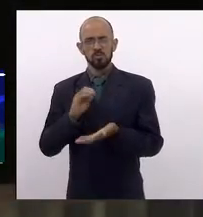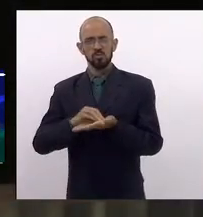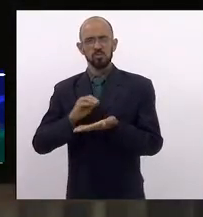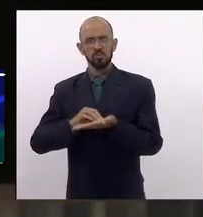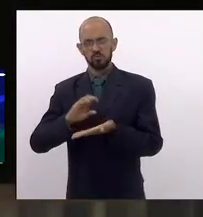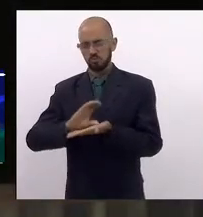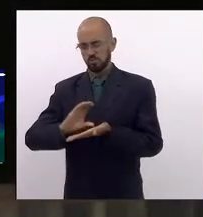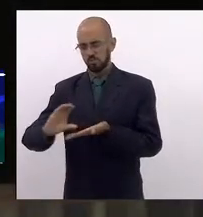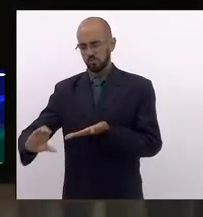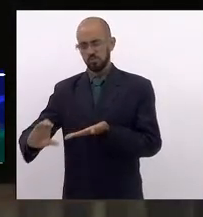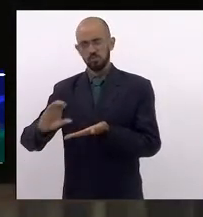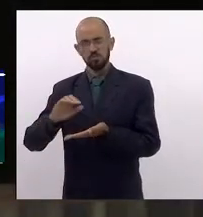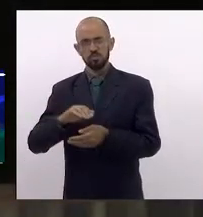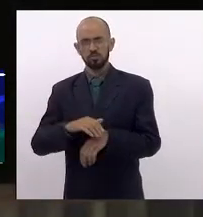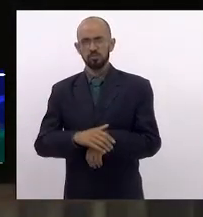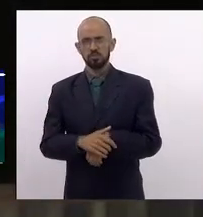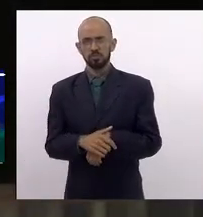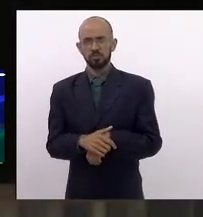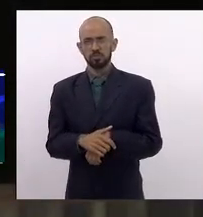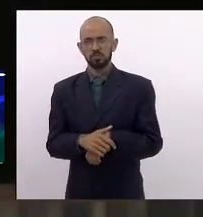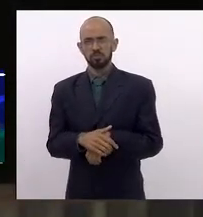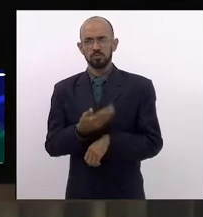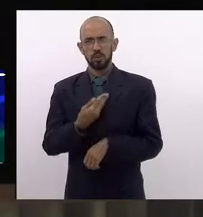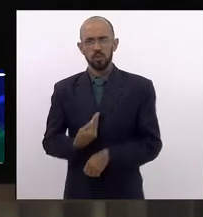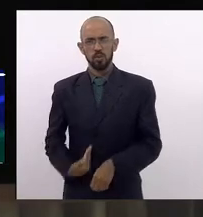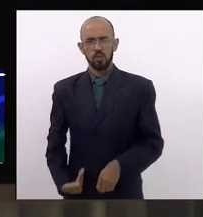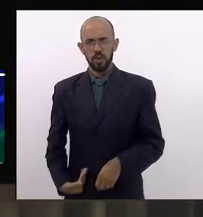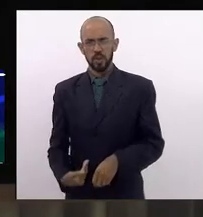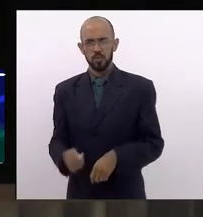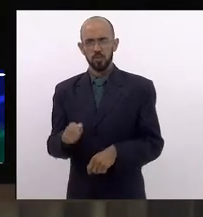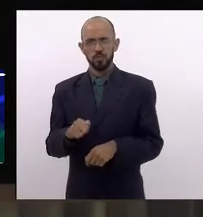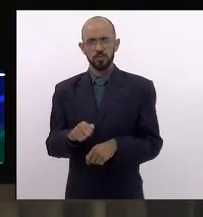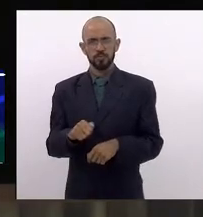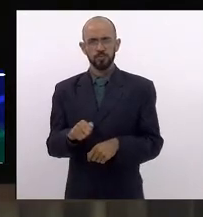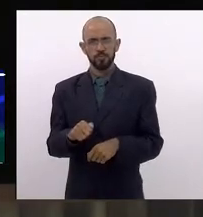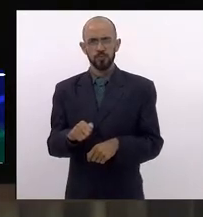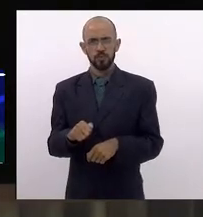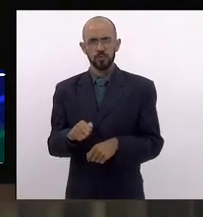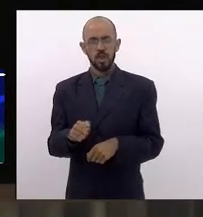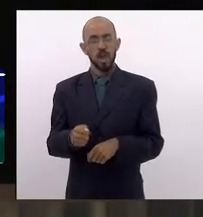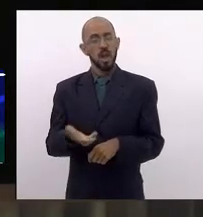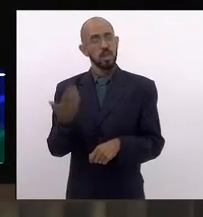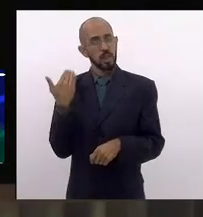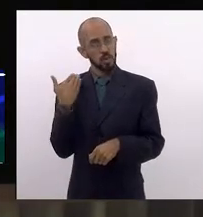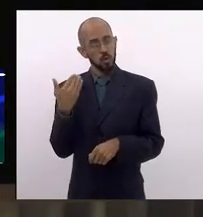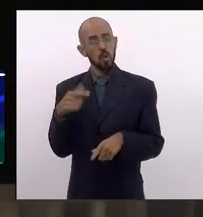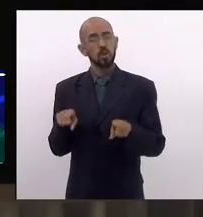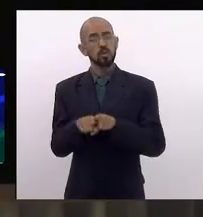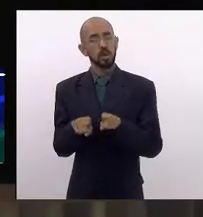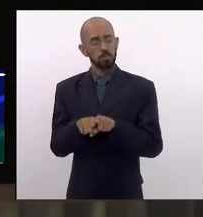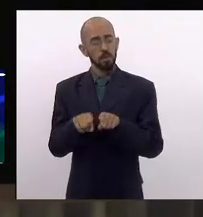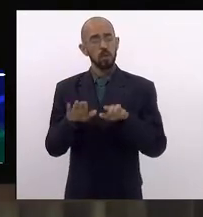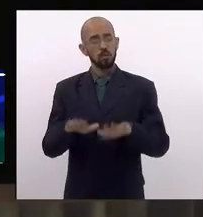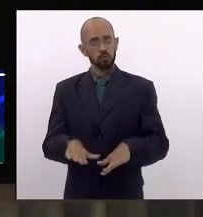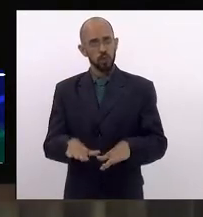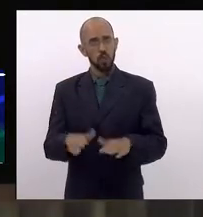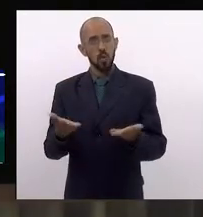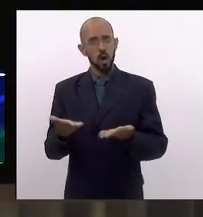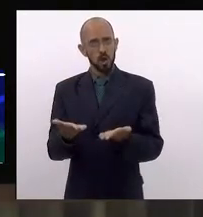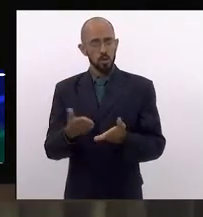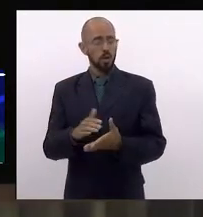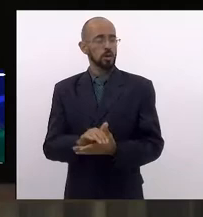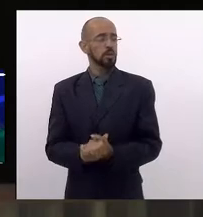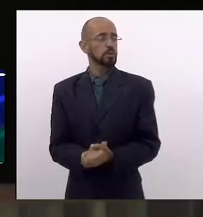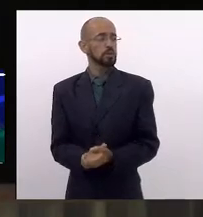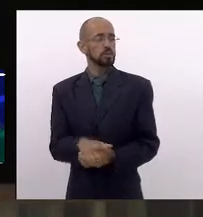dose e pelo governo tanto aquele que se foi como aquele que ficou entendeu se